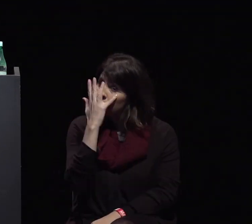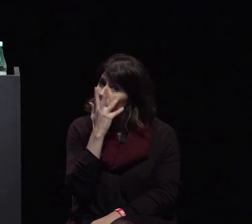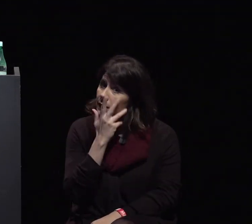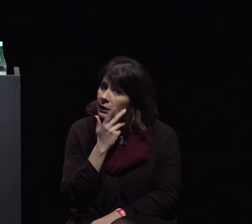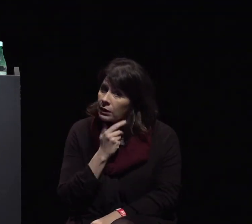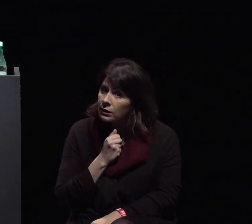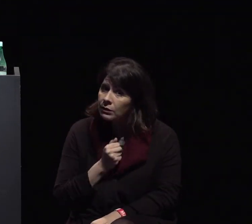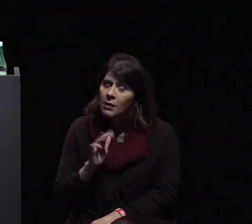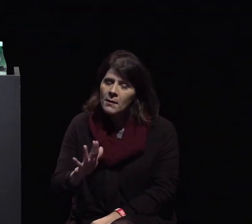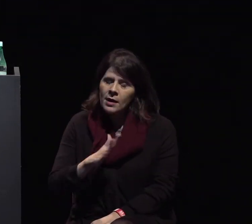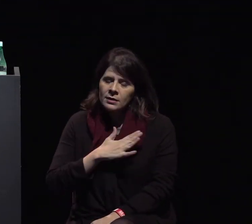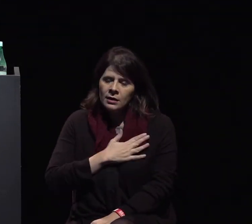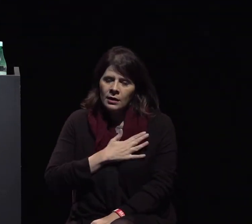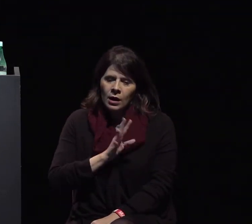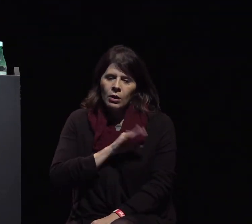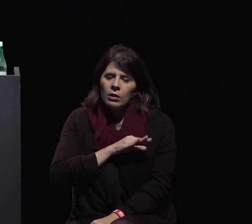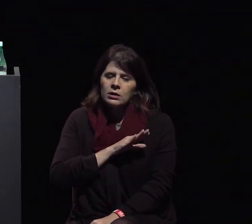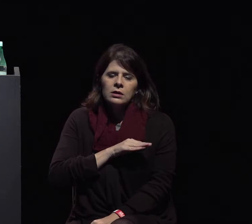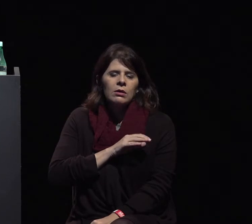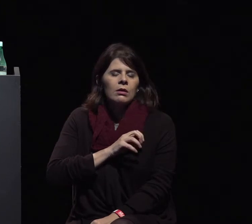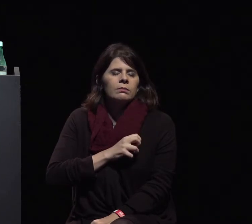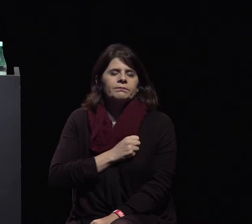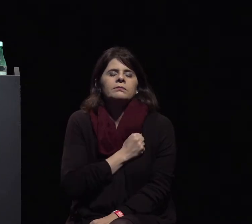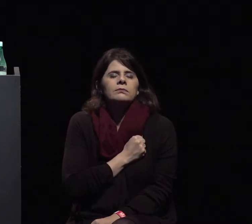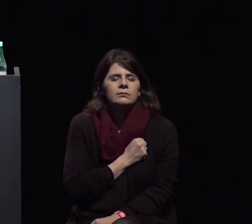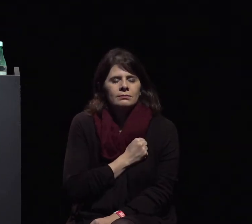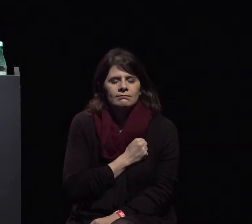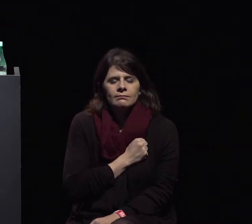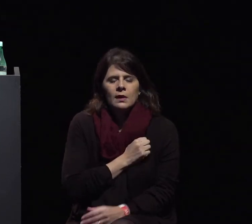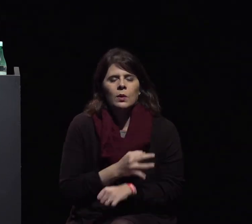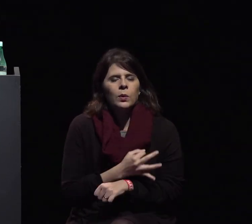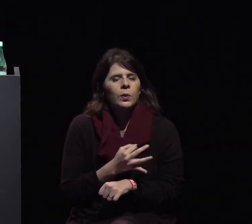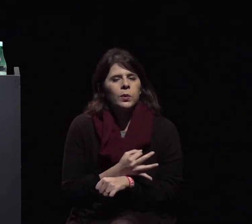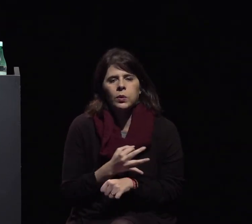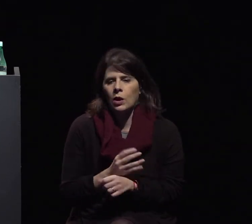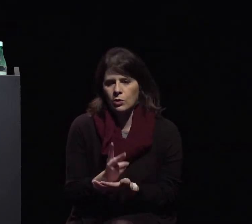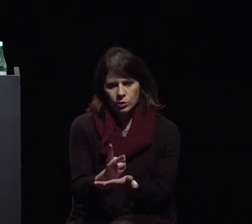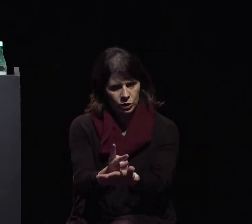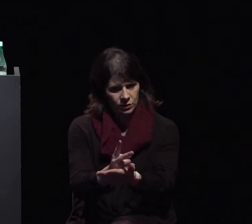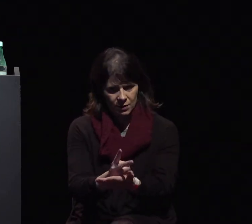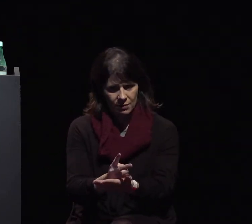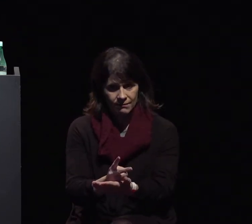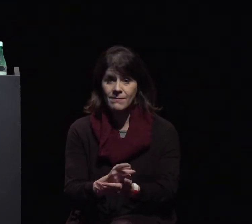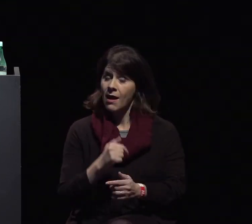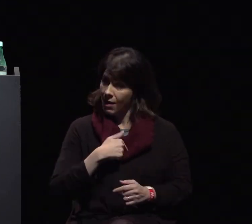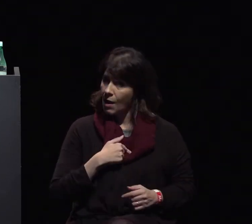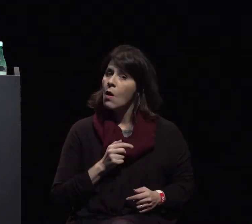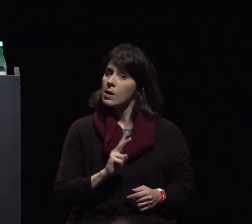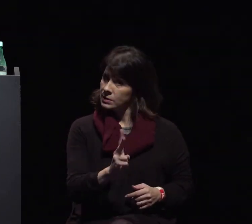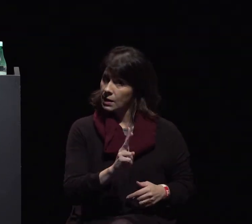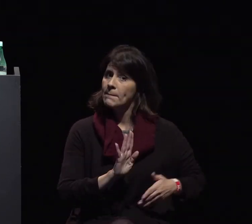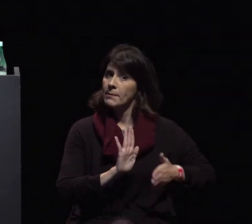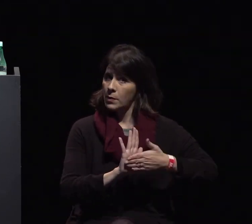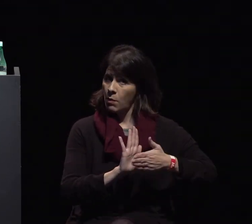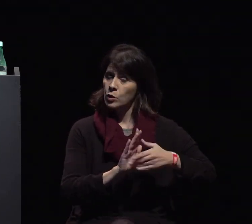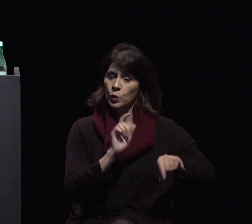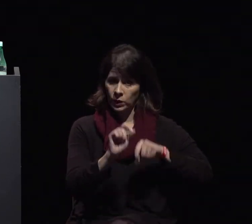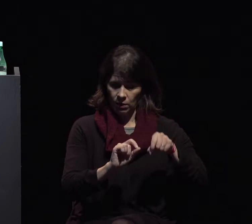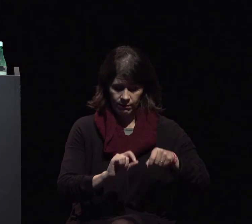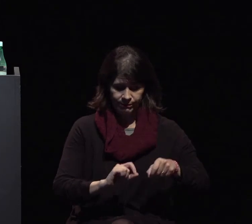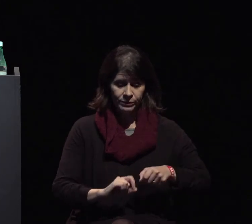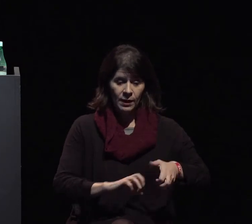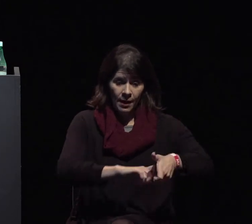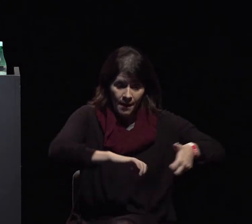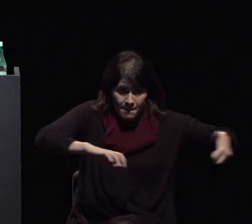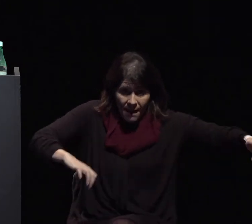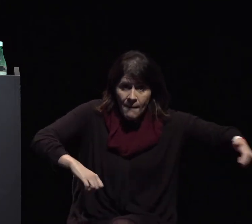suportou continuar. E aí eu propunha para os meninos que a gente fizesse mapas. Primeiro que a oficina era de